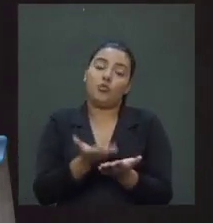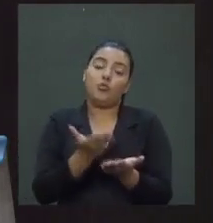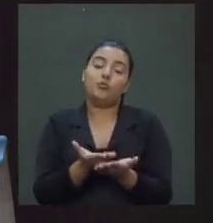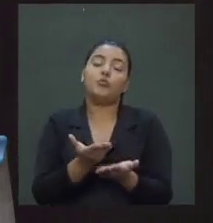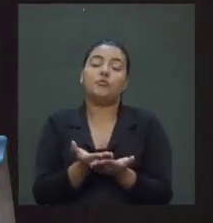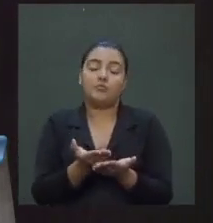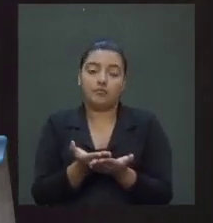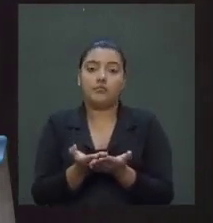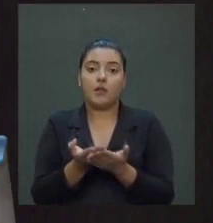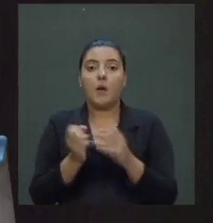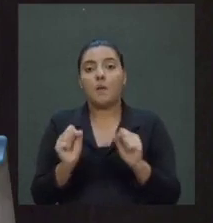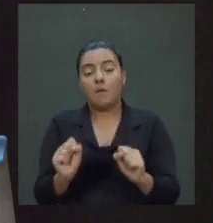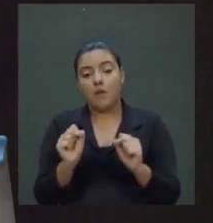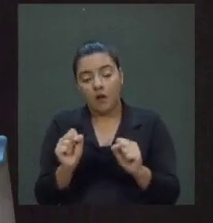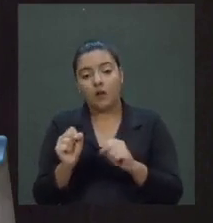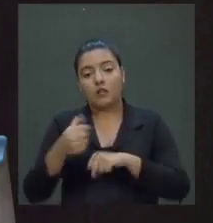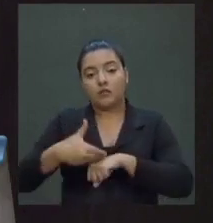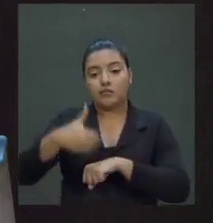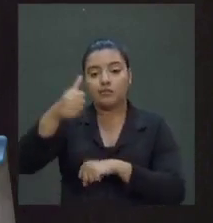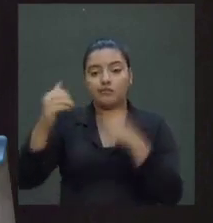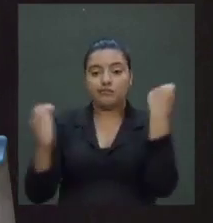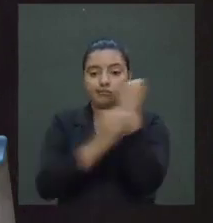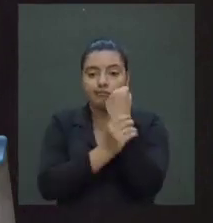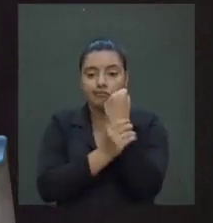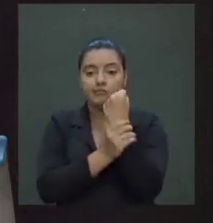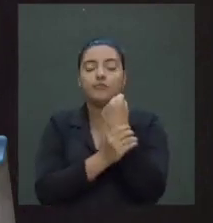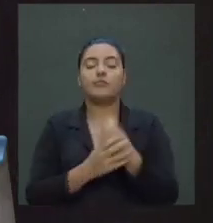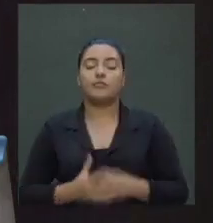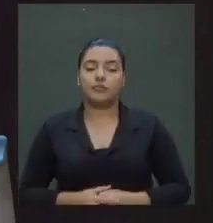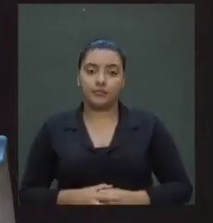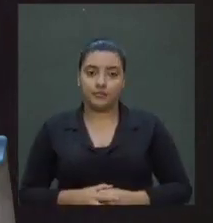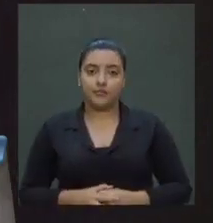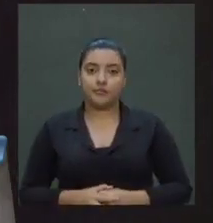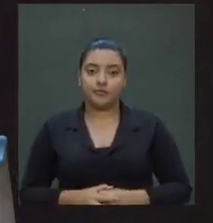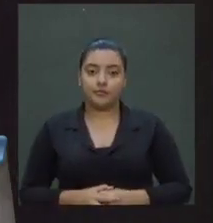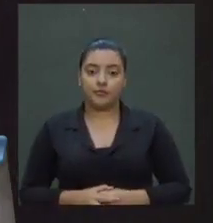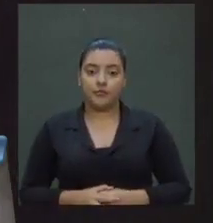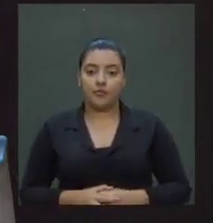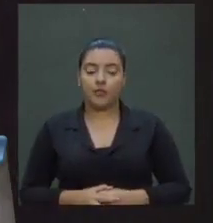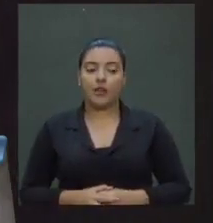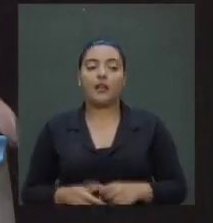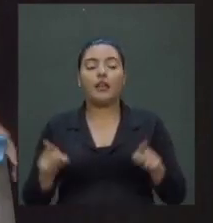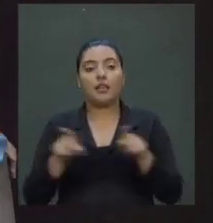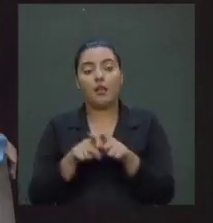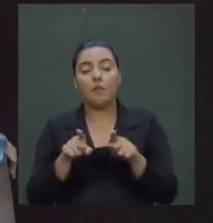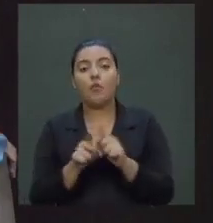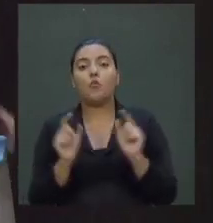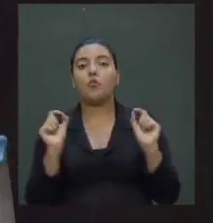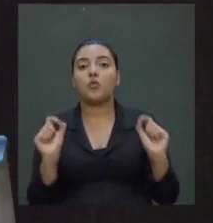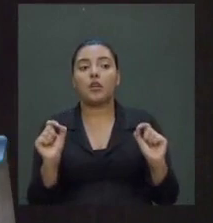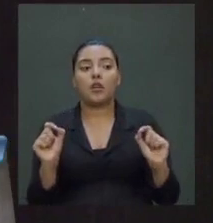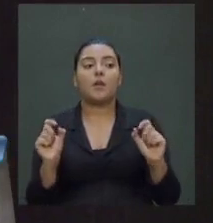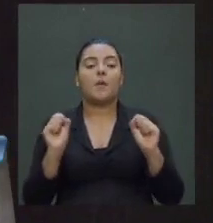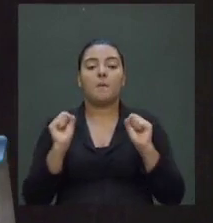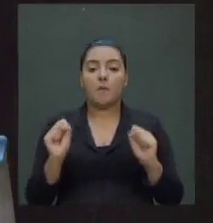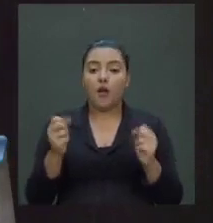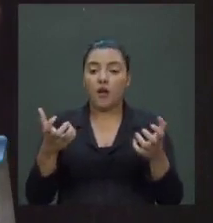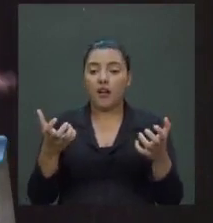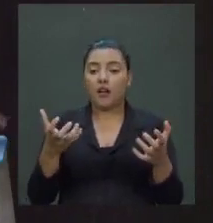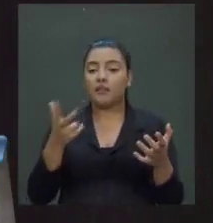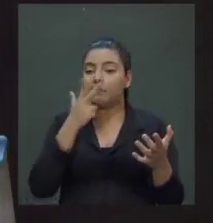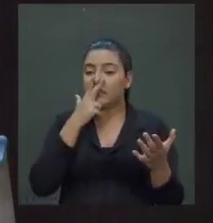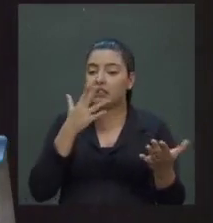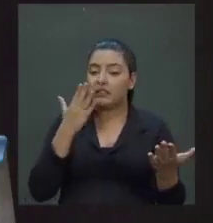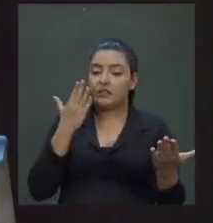que possam dar segurança à sociedade cearense. Mas mais do que isso, eu quero